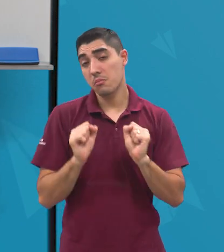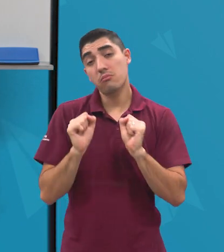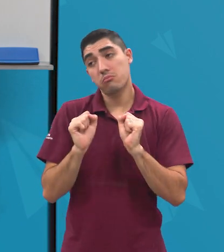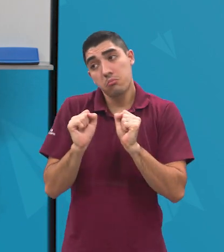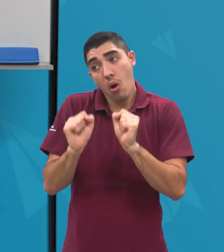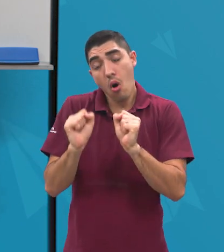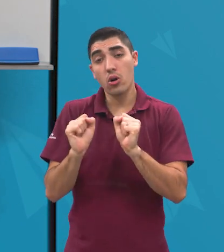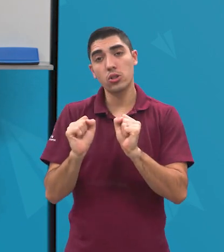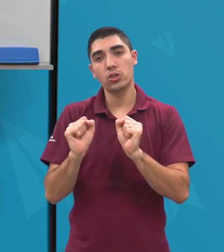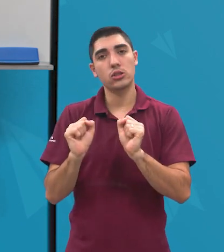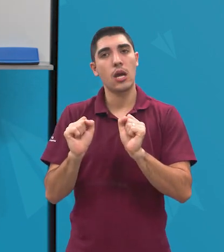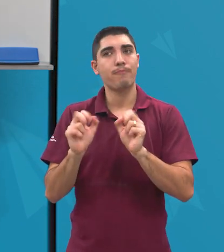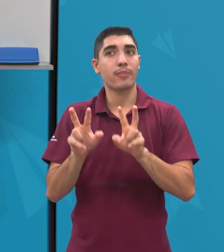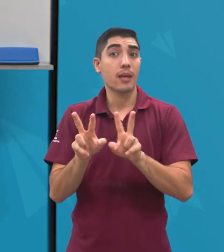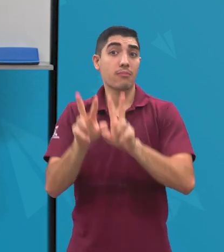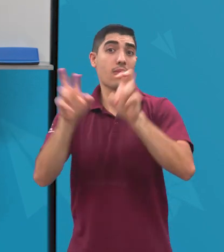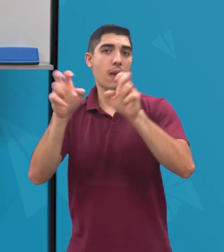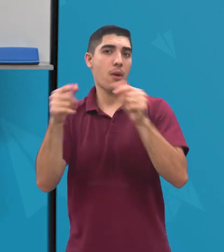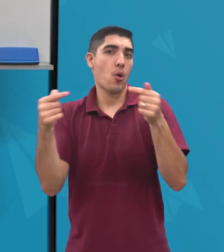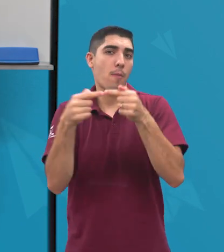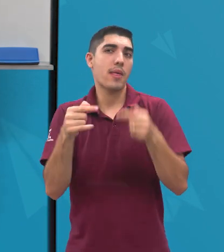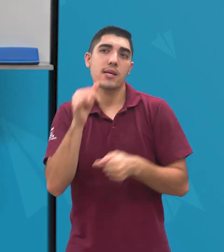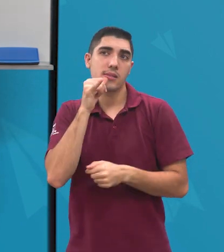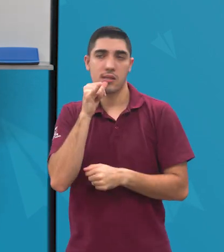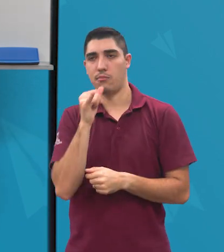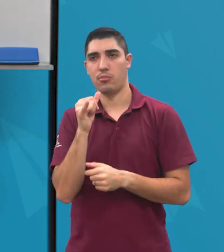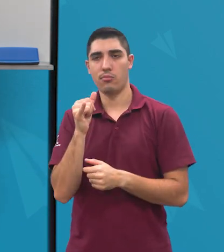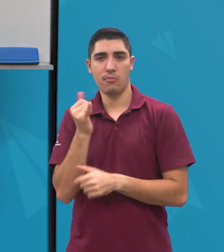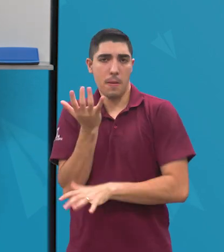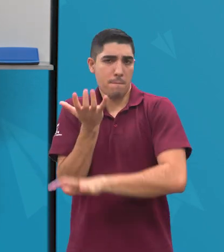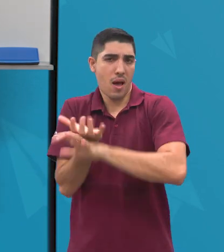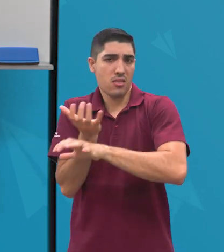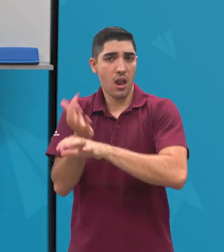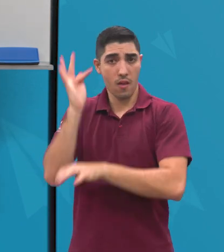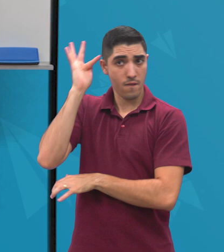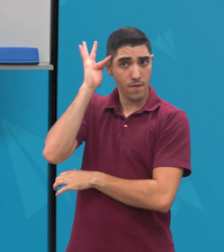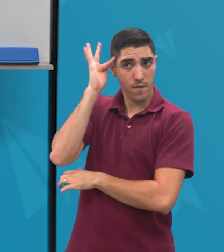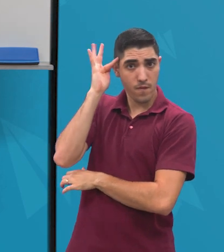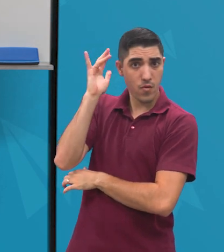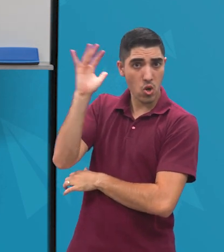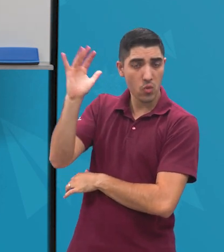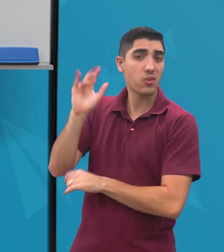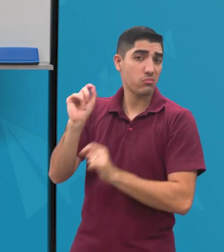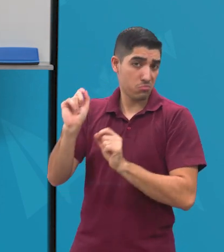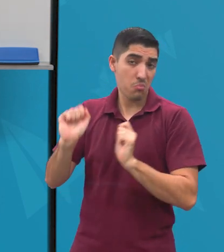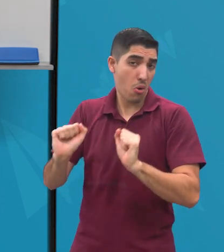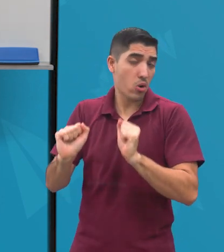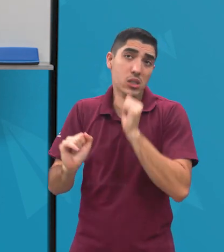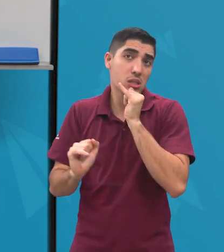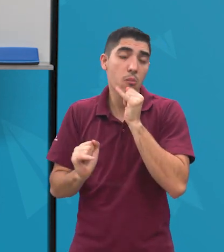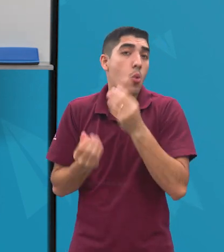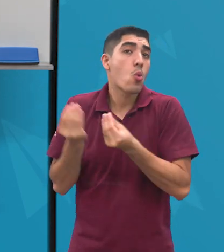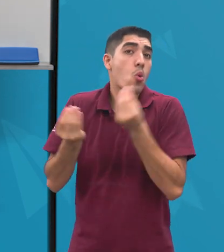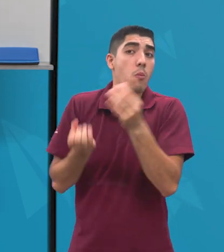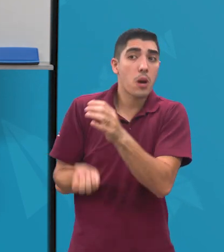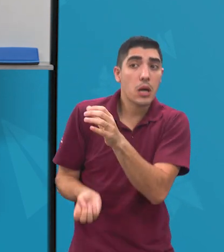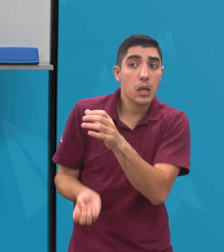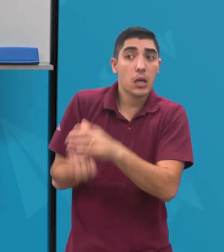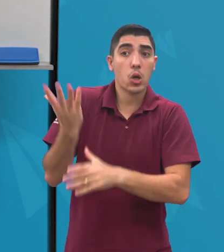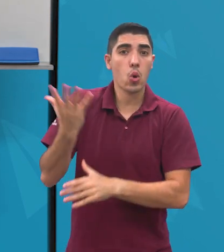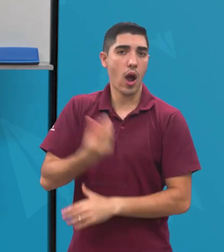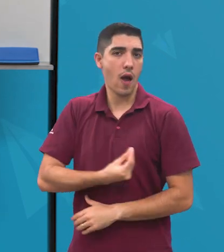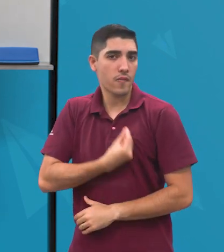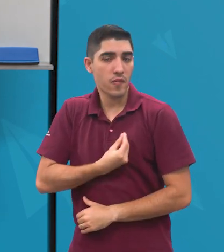em aulas de filosofia, como a origem da vida ou a